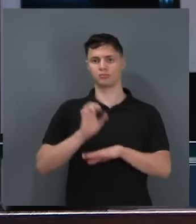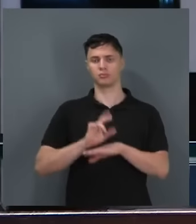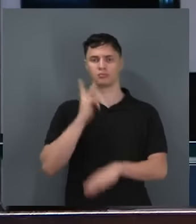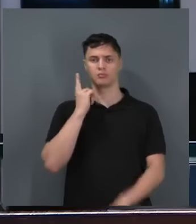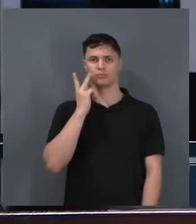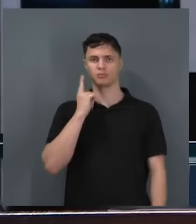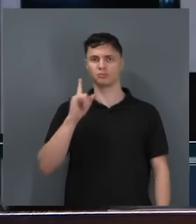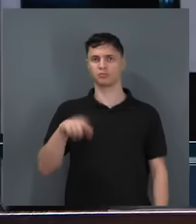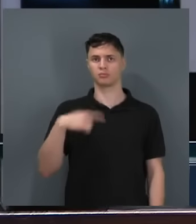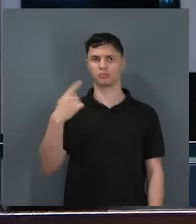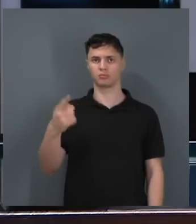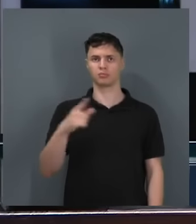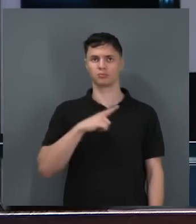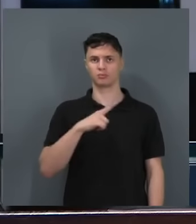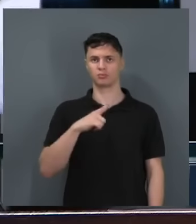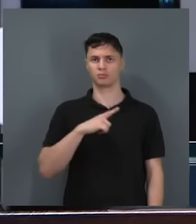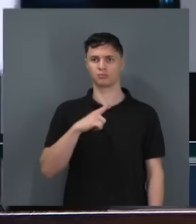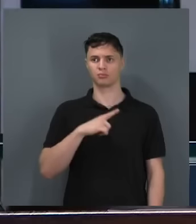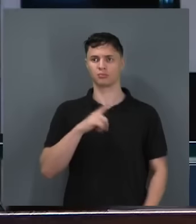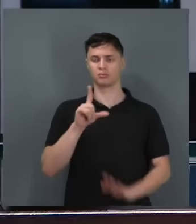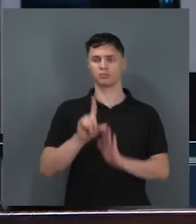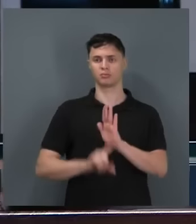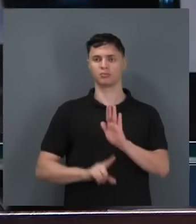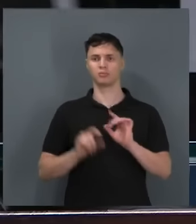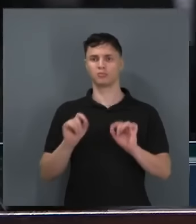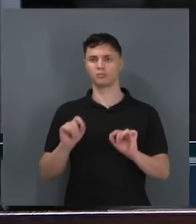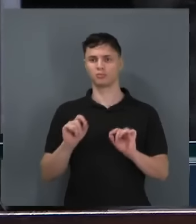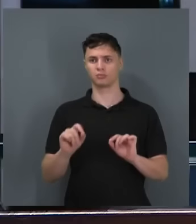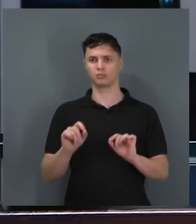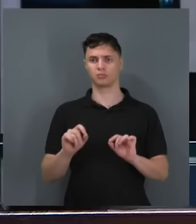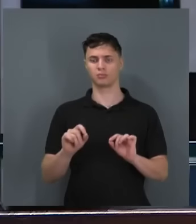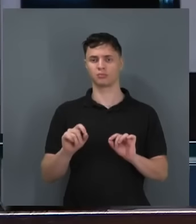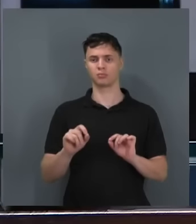Na sequência, pela lista de inscrição,